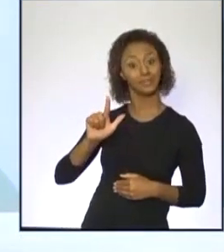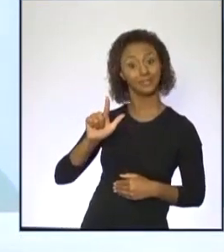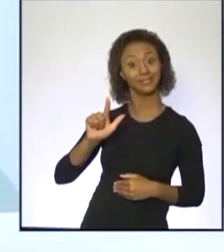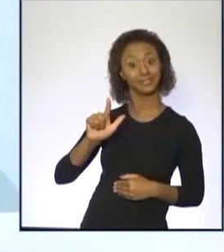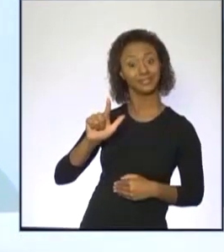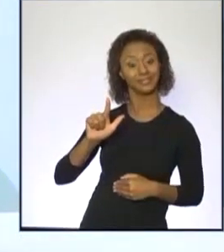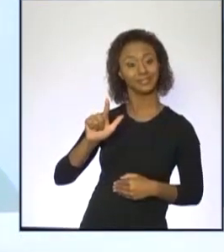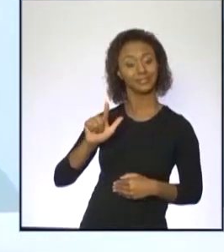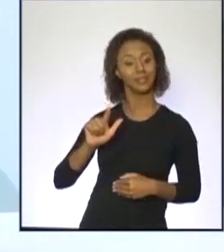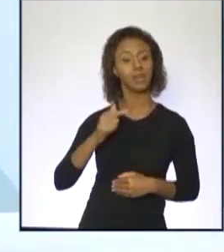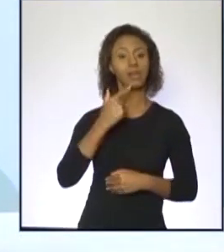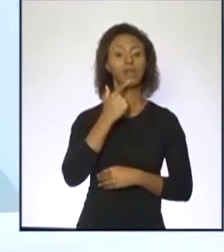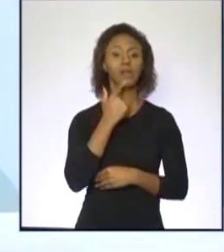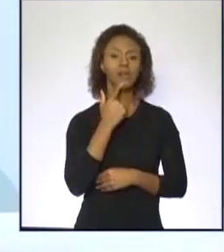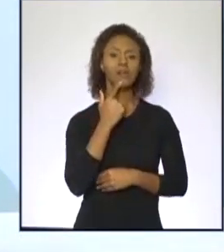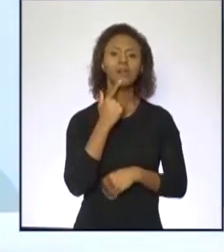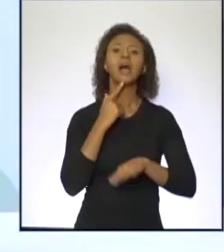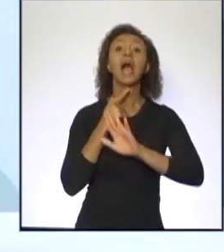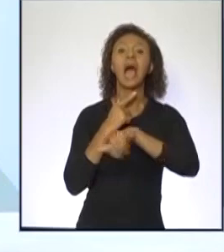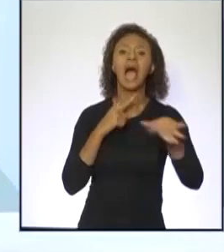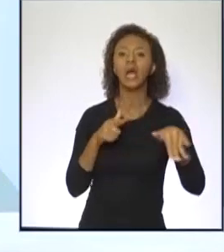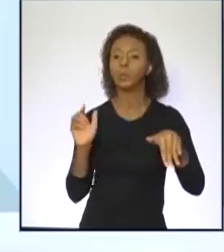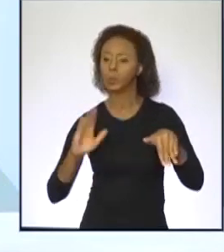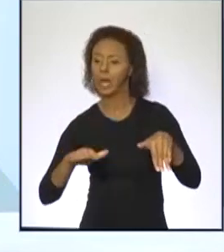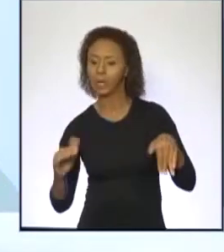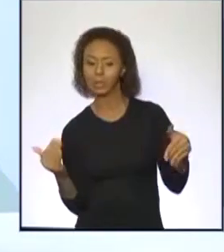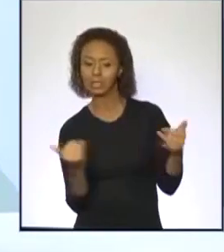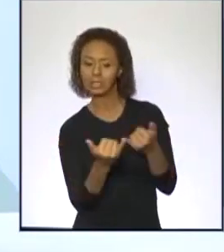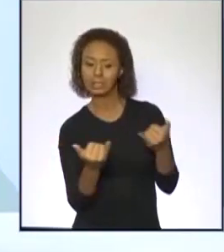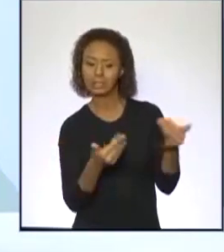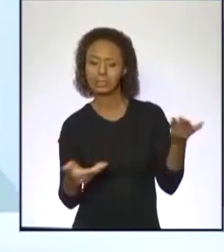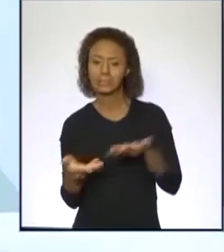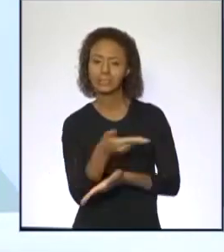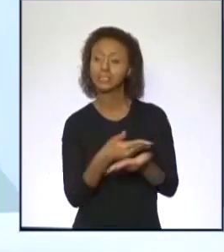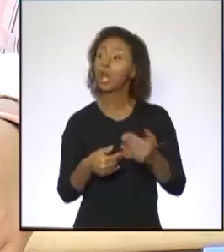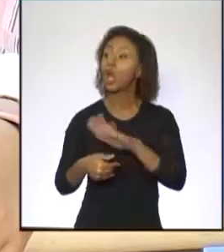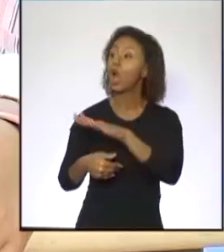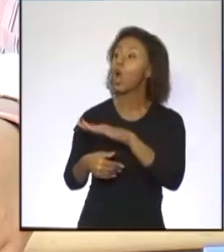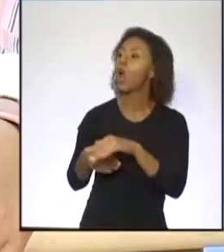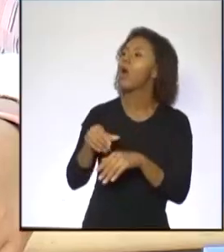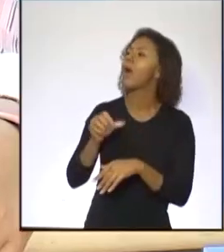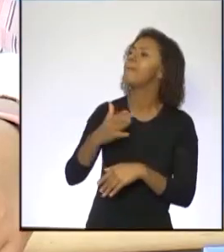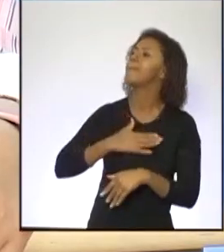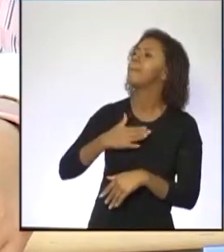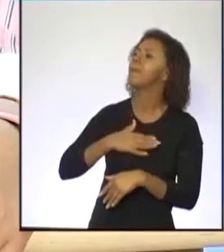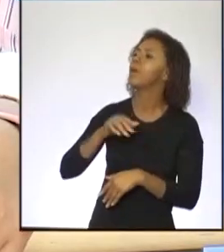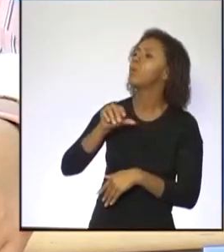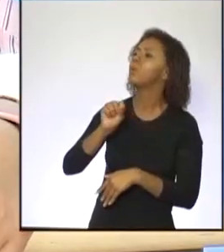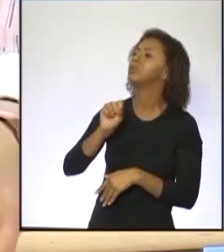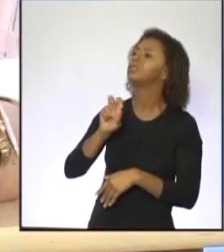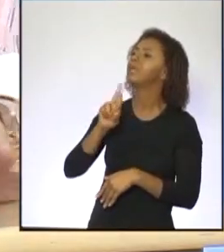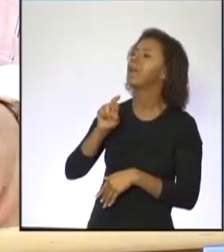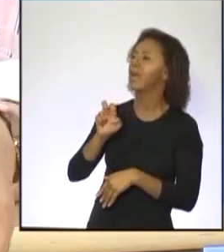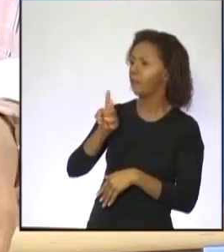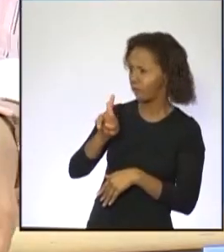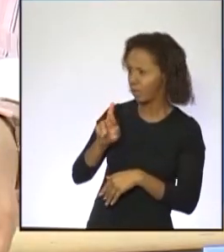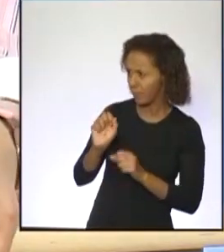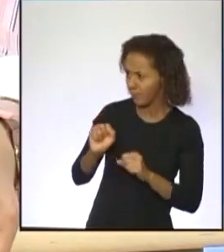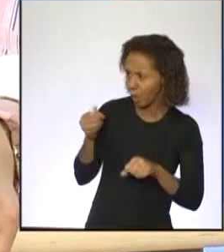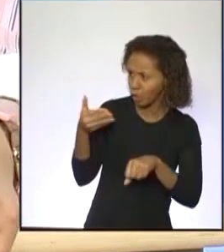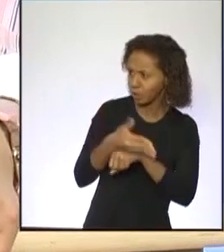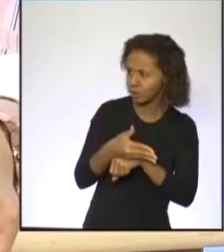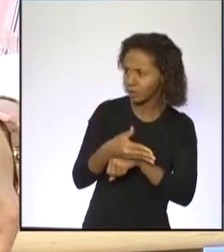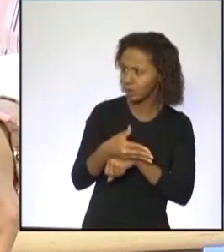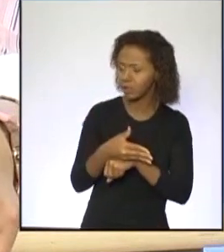Opa, Server, é complicado, né? servidor. Servidor. E olha, isso eu considero, essa palavra não é o dicionário